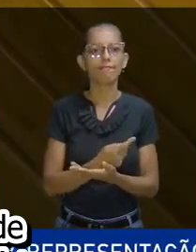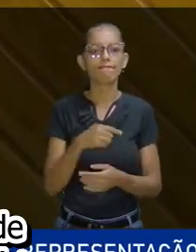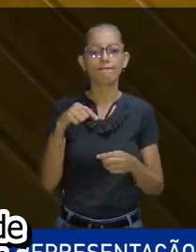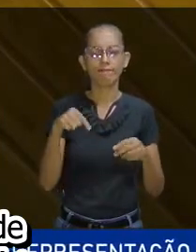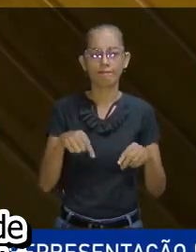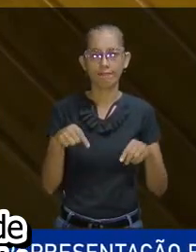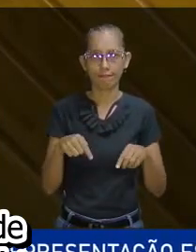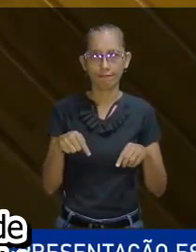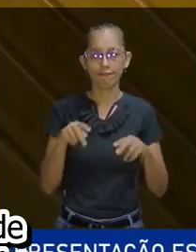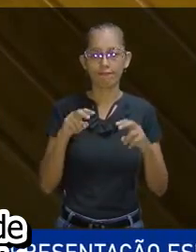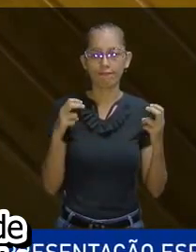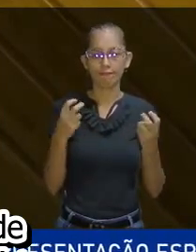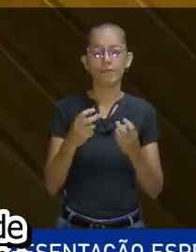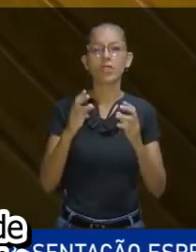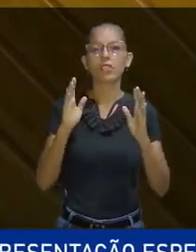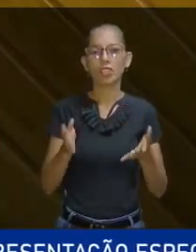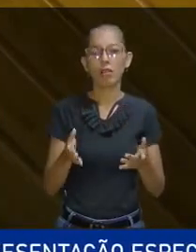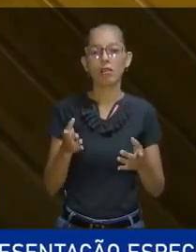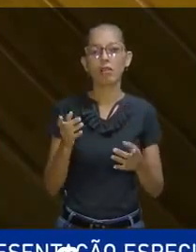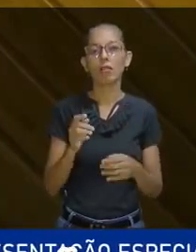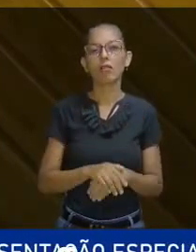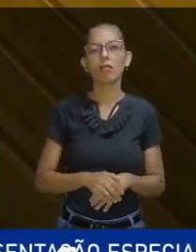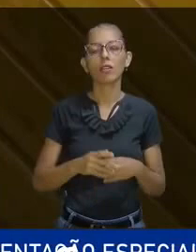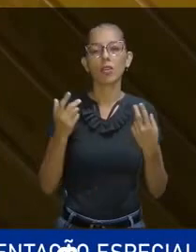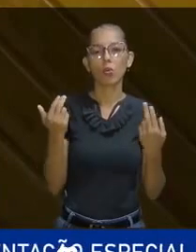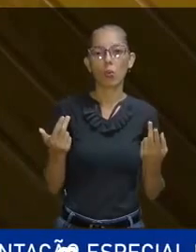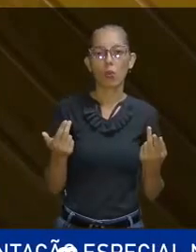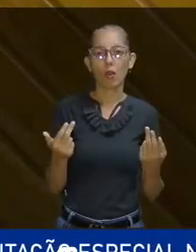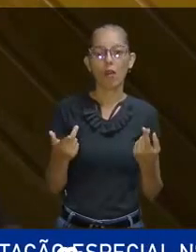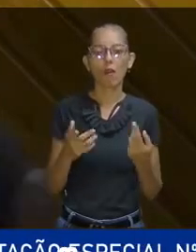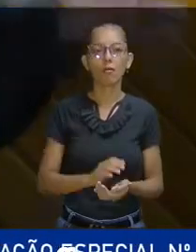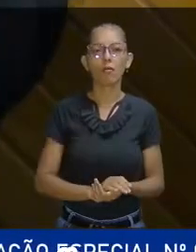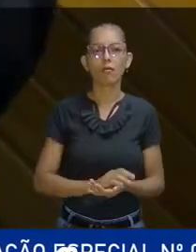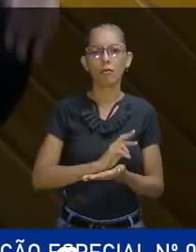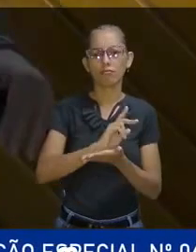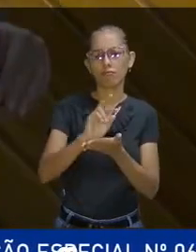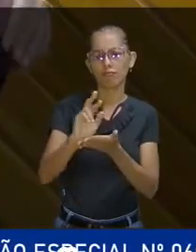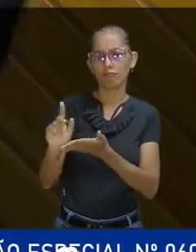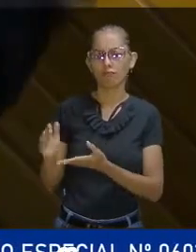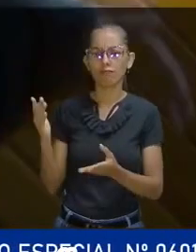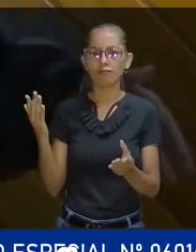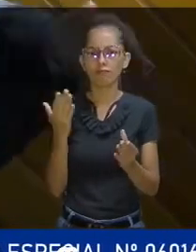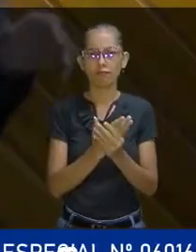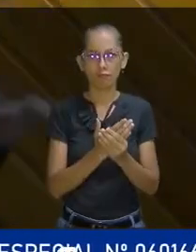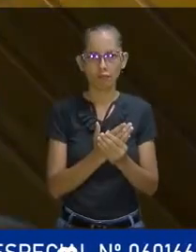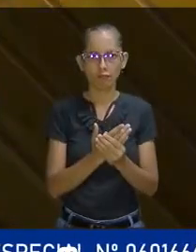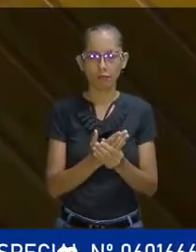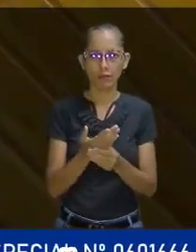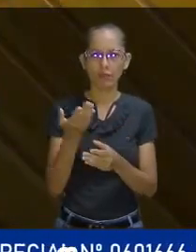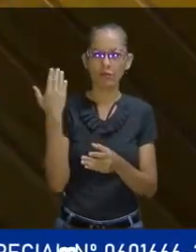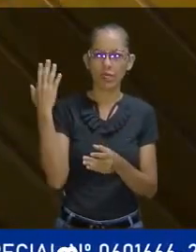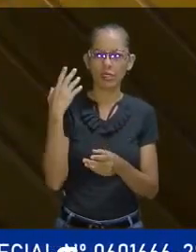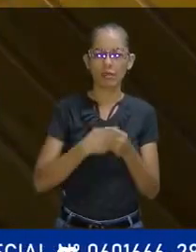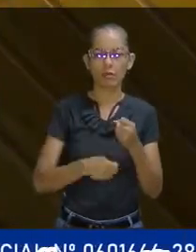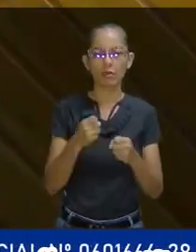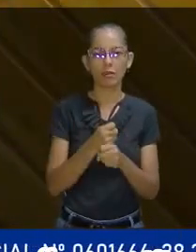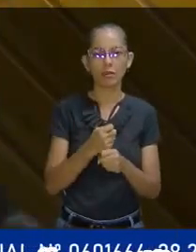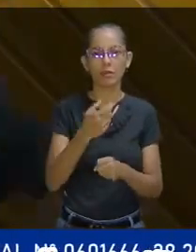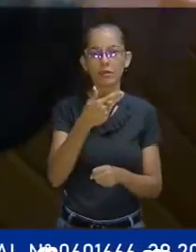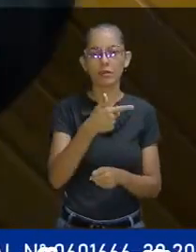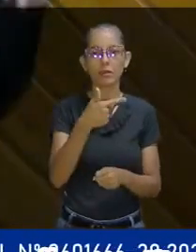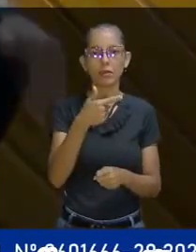diversas vezes se pronunciar a respeito dessa matéria, nas eleições de 2008, na qual nós atuávamos pela acusação. E,